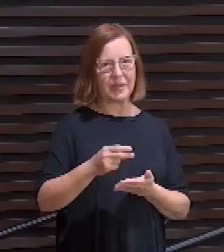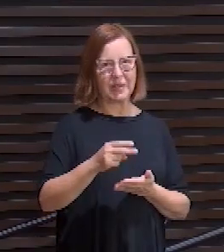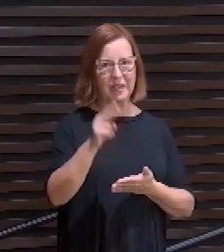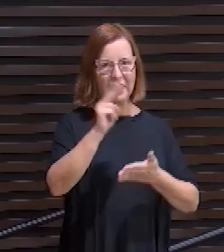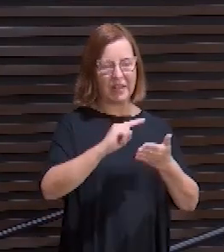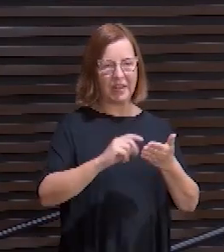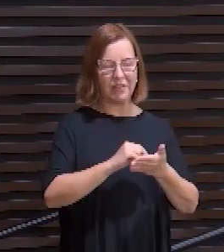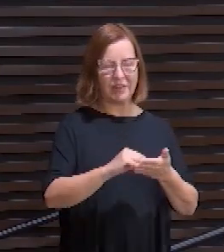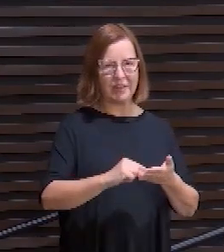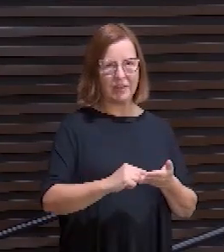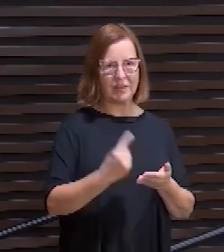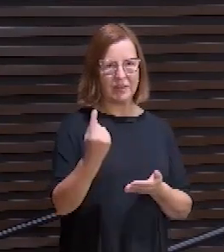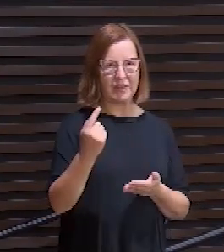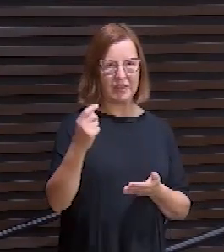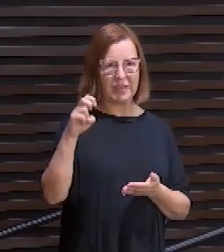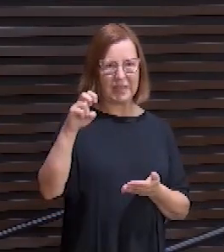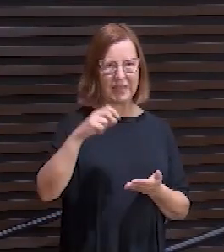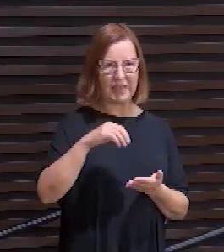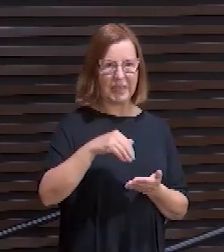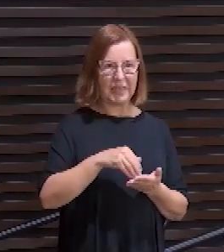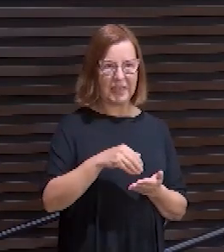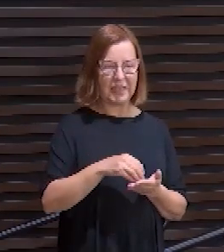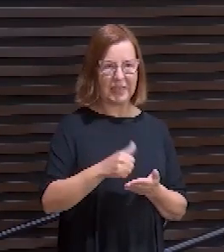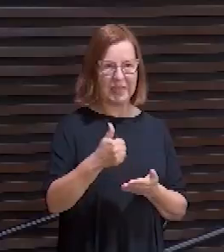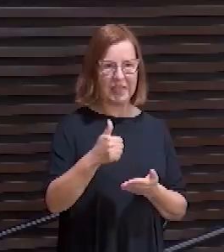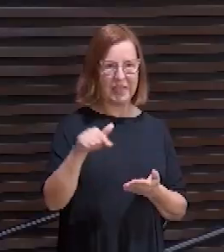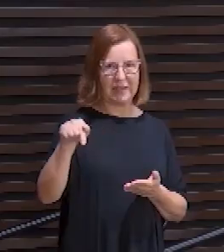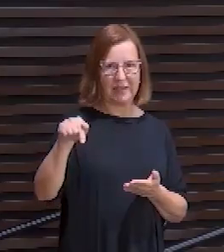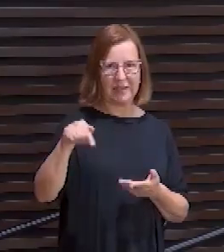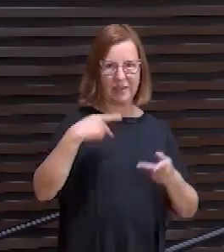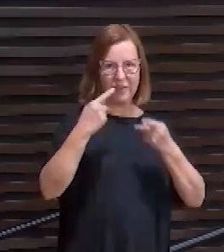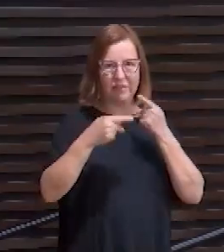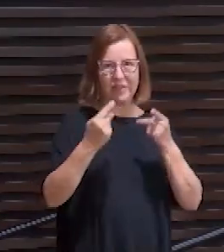versículos 15 a 17. Diz assim.